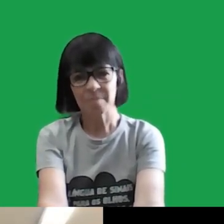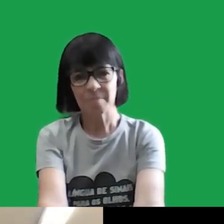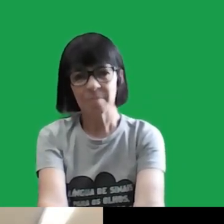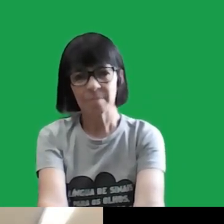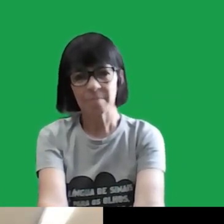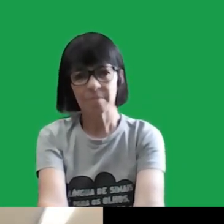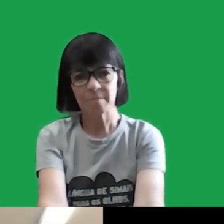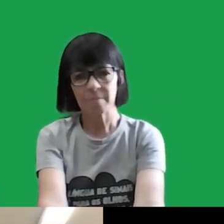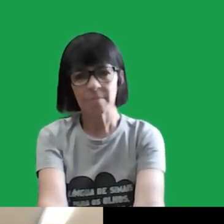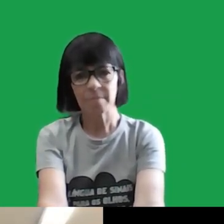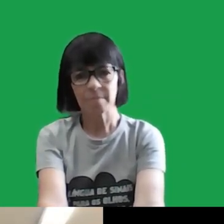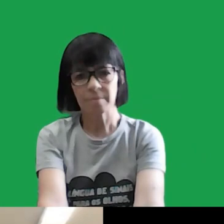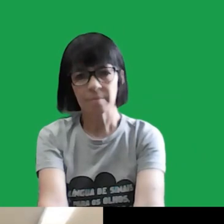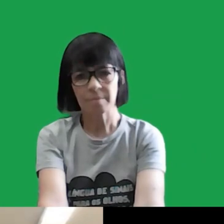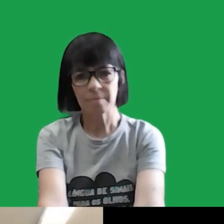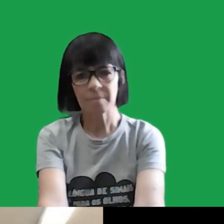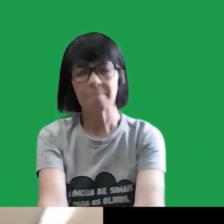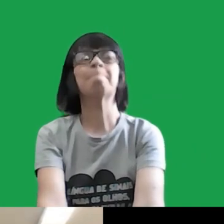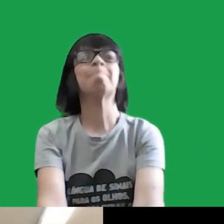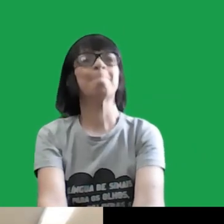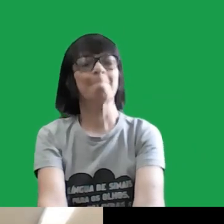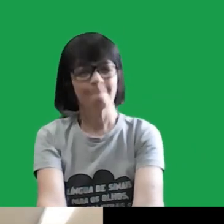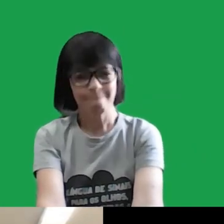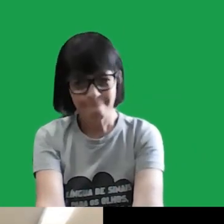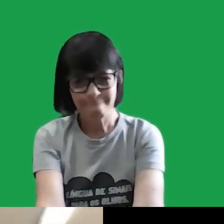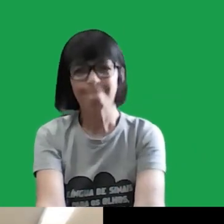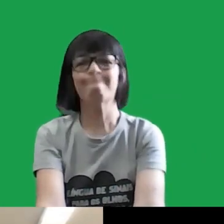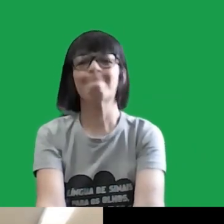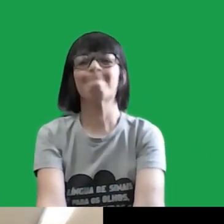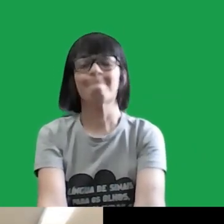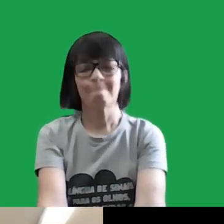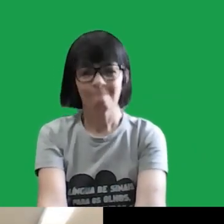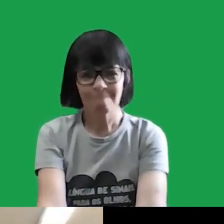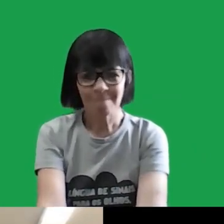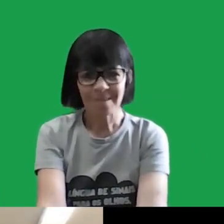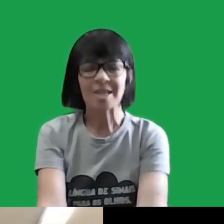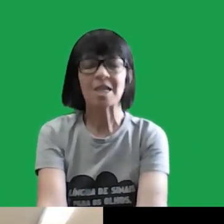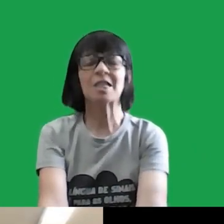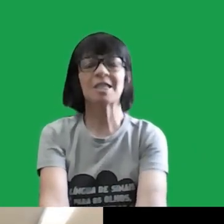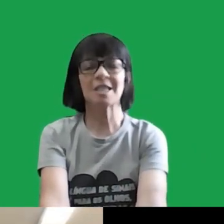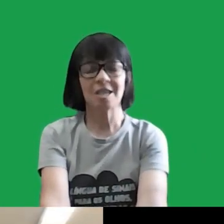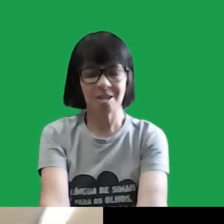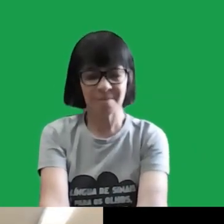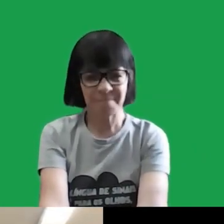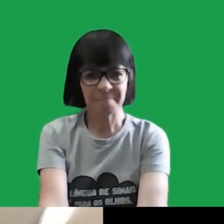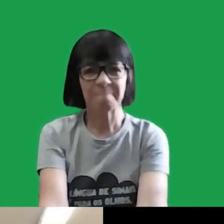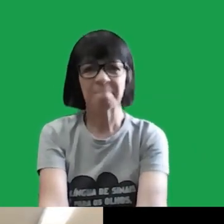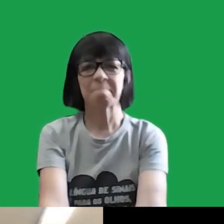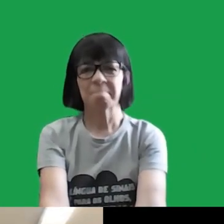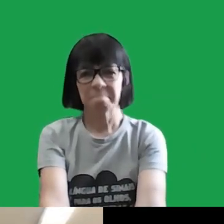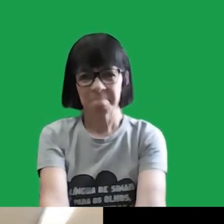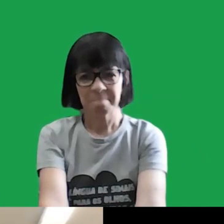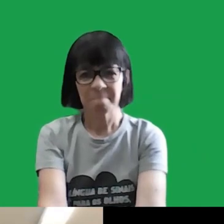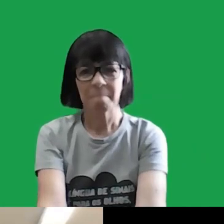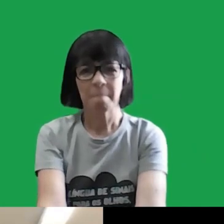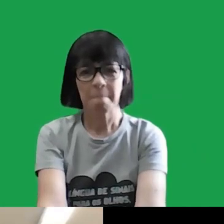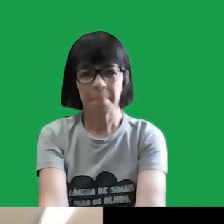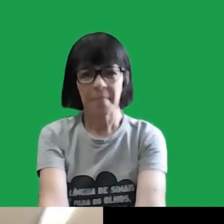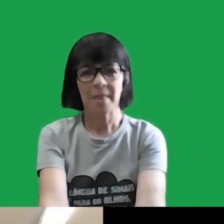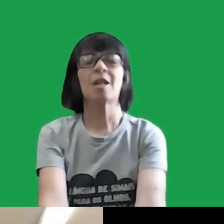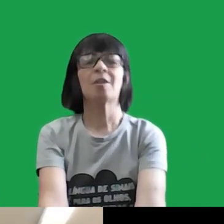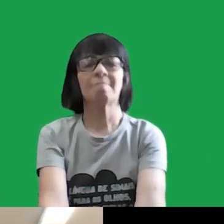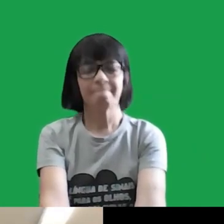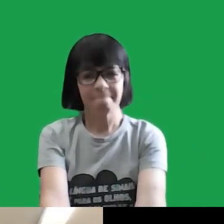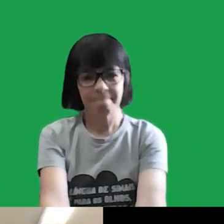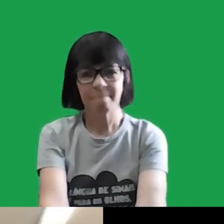ninguém começa no topo. A gente vai passar por vários passinhos, vai começar devagar, só que se a gente não começar, a gente não